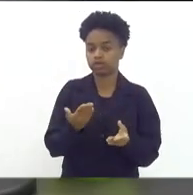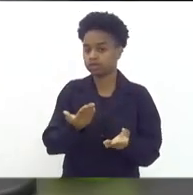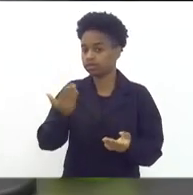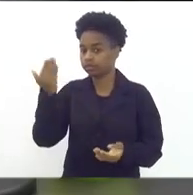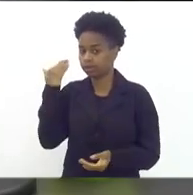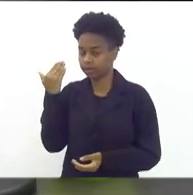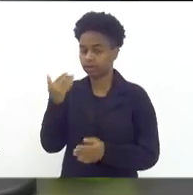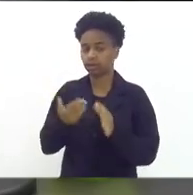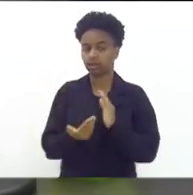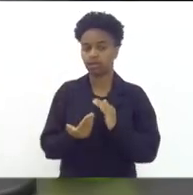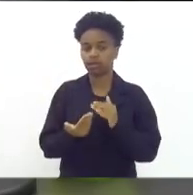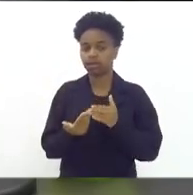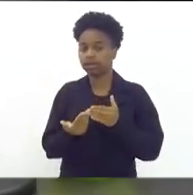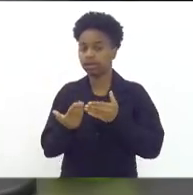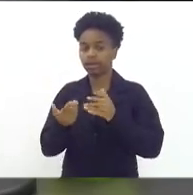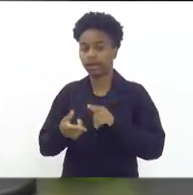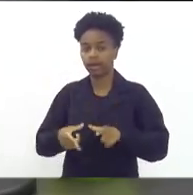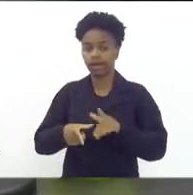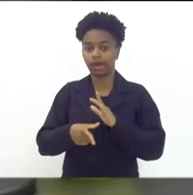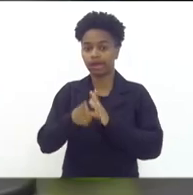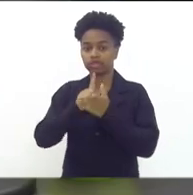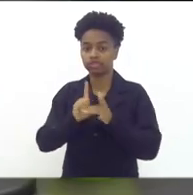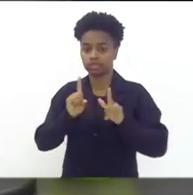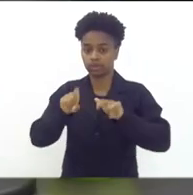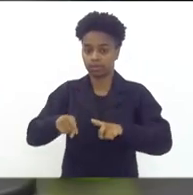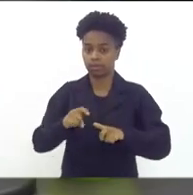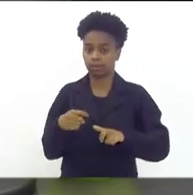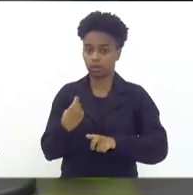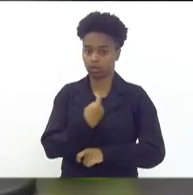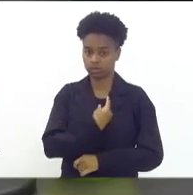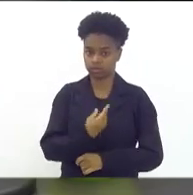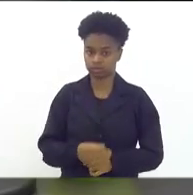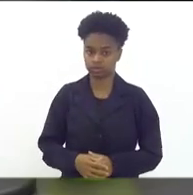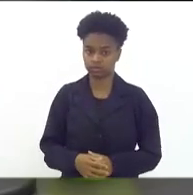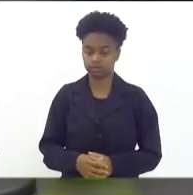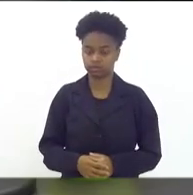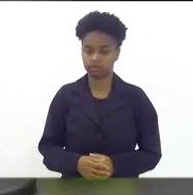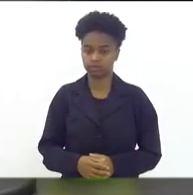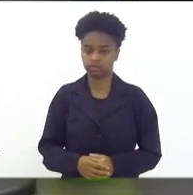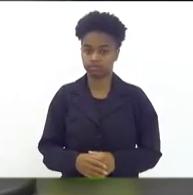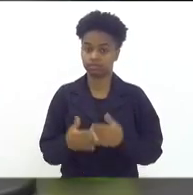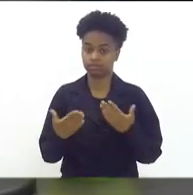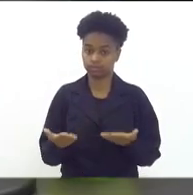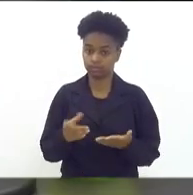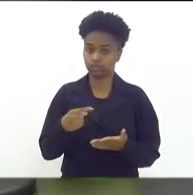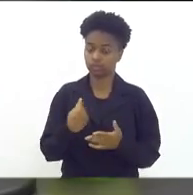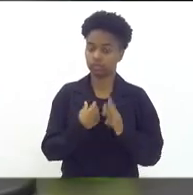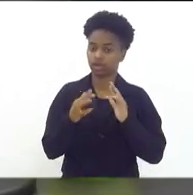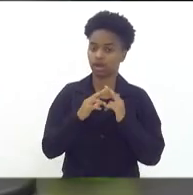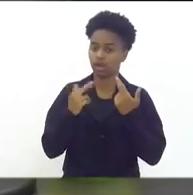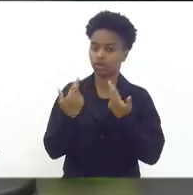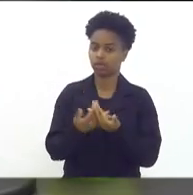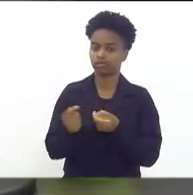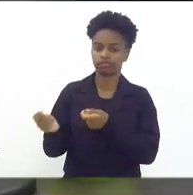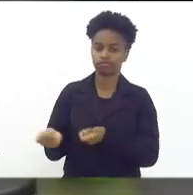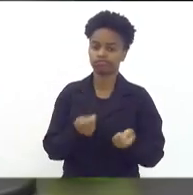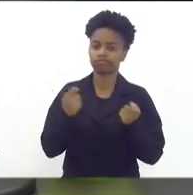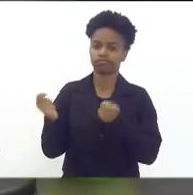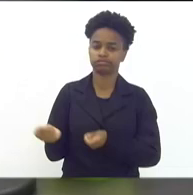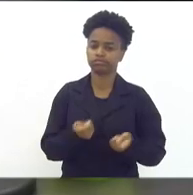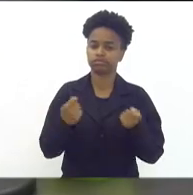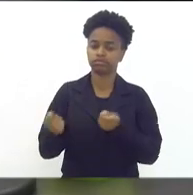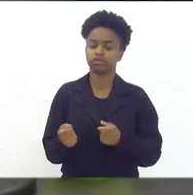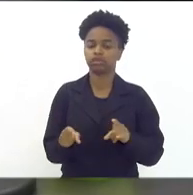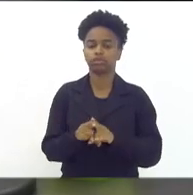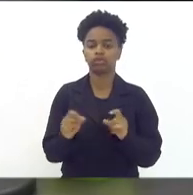é anterior a posse de cada um que tá aqui então é a gente vem fazendo reuniões constantes inclusive com